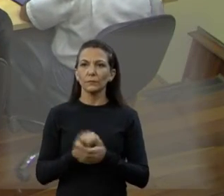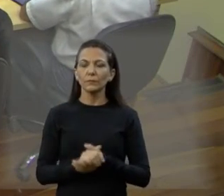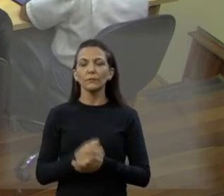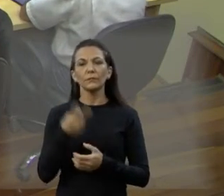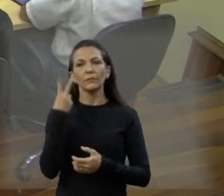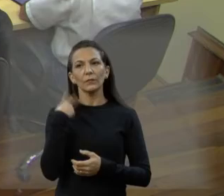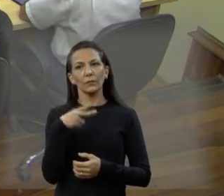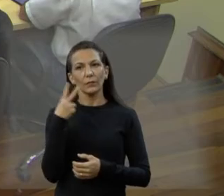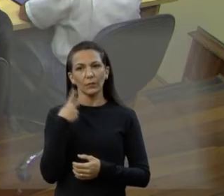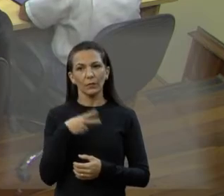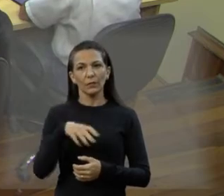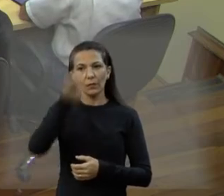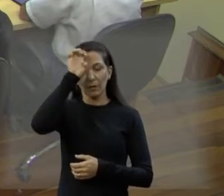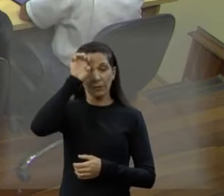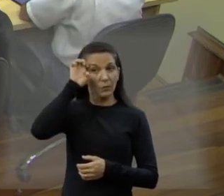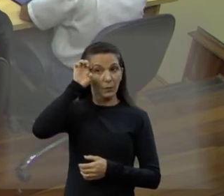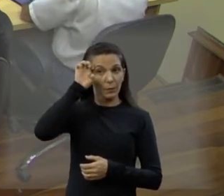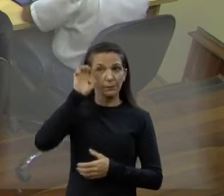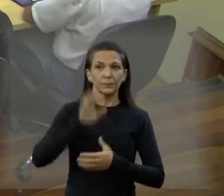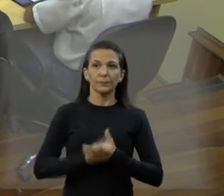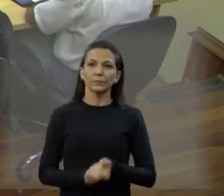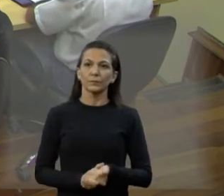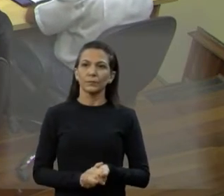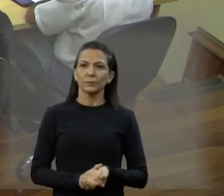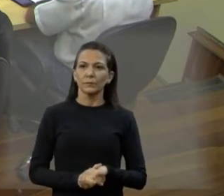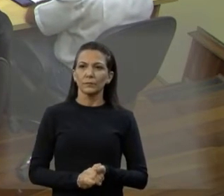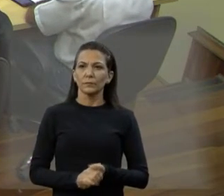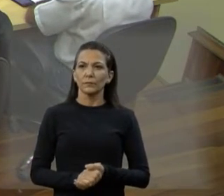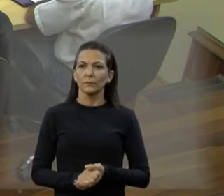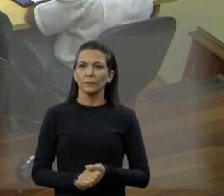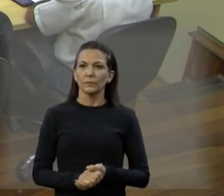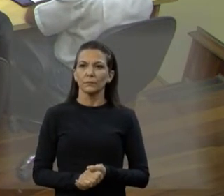vereador Edson réu com a palavra